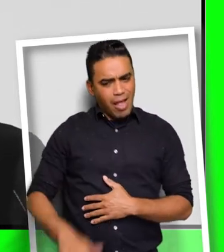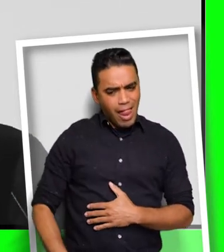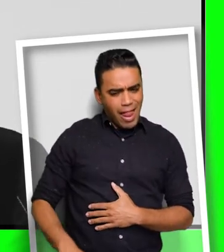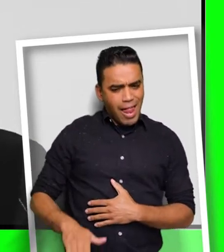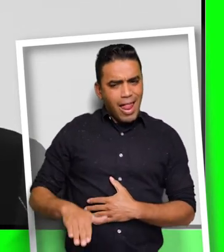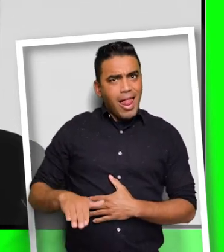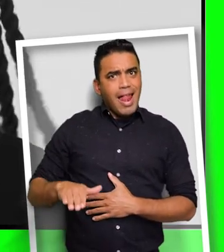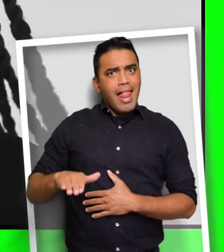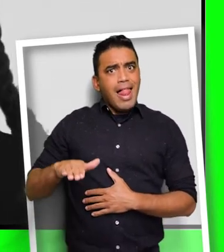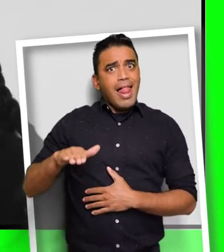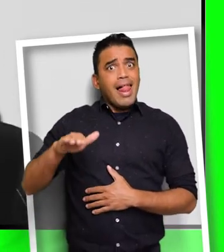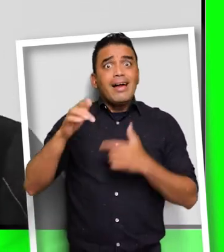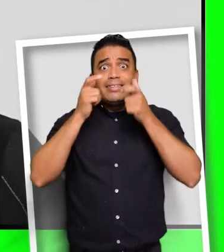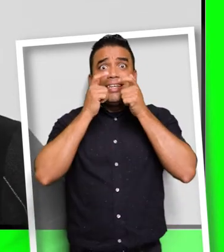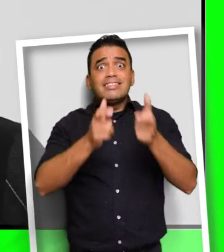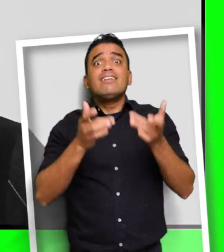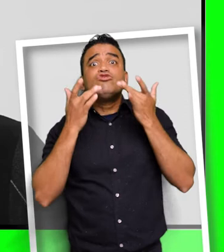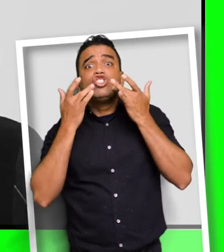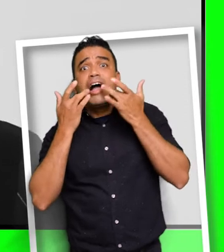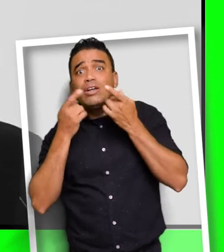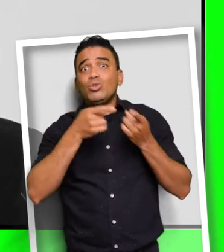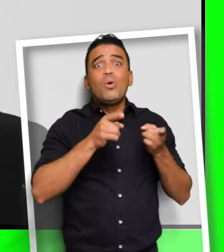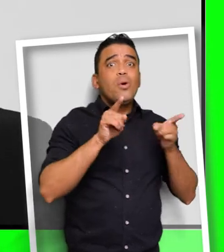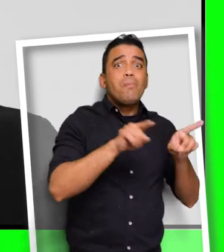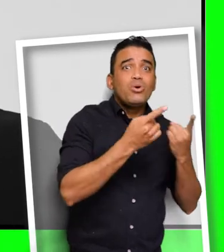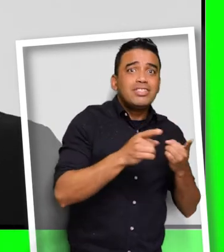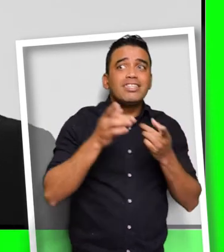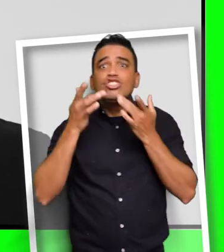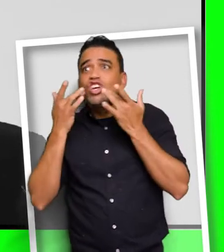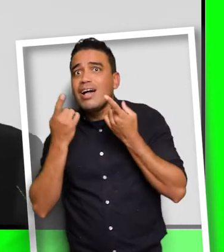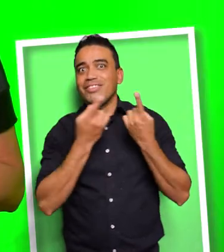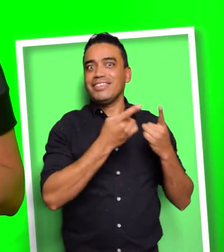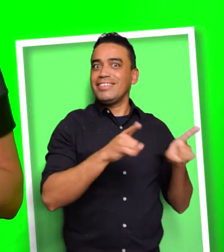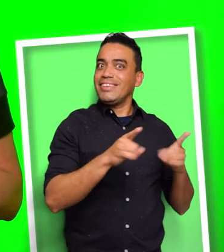eu já me interessava por teatro e já me interessava por música.